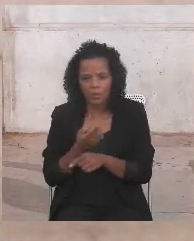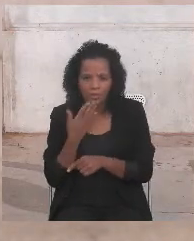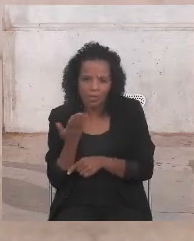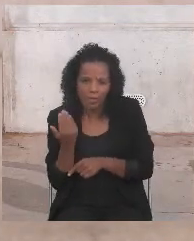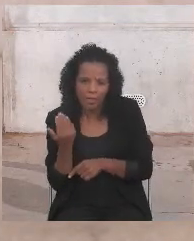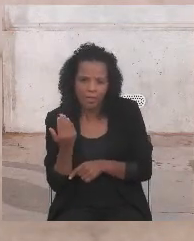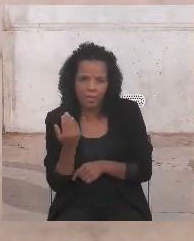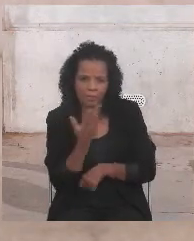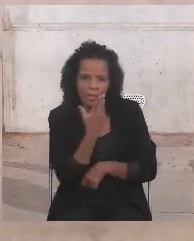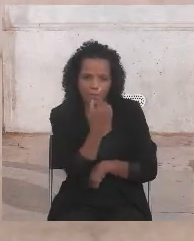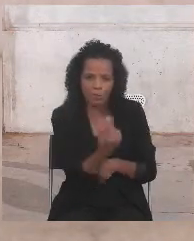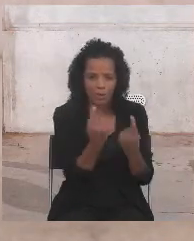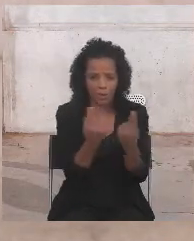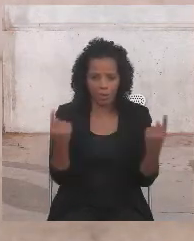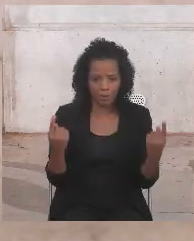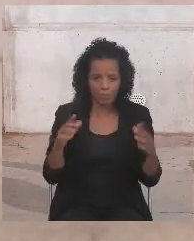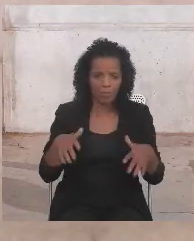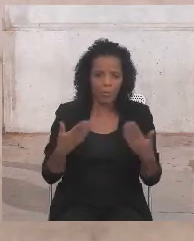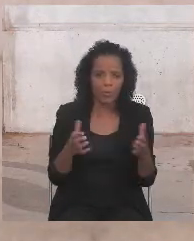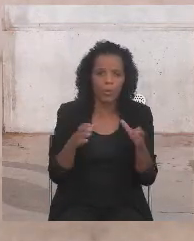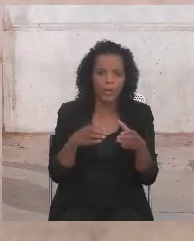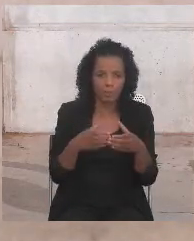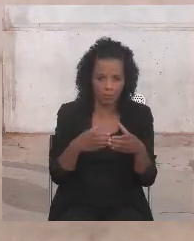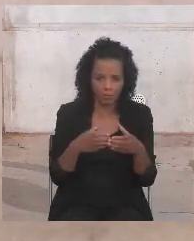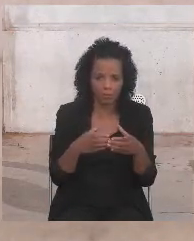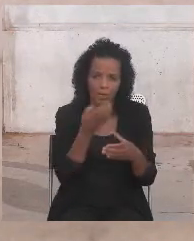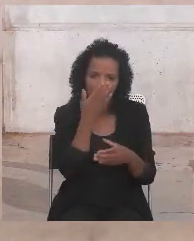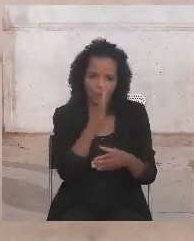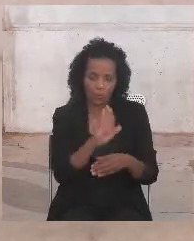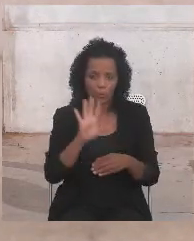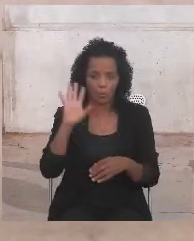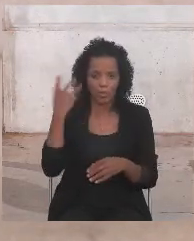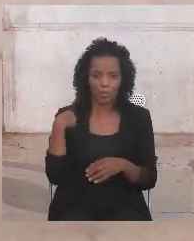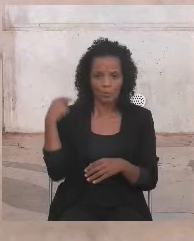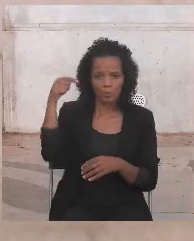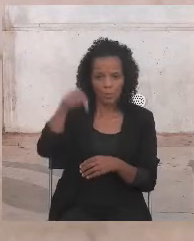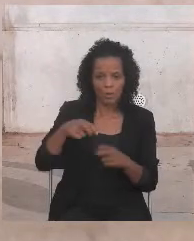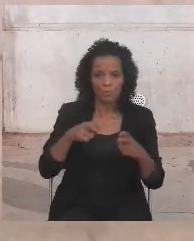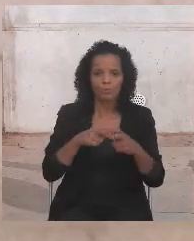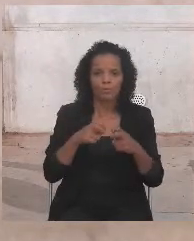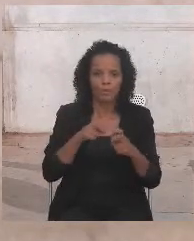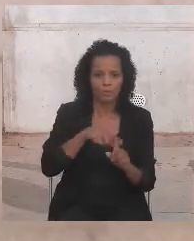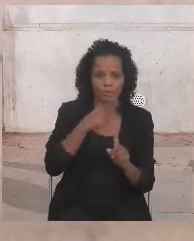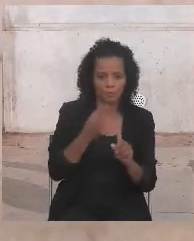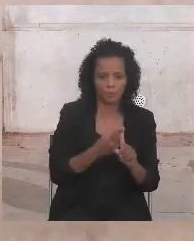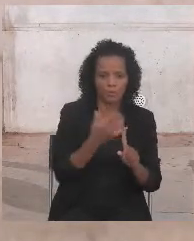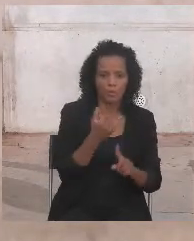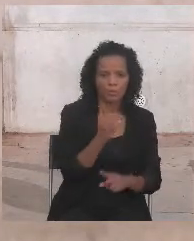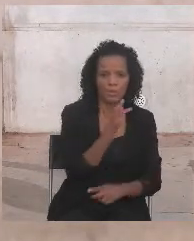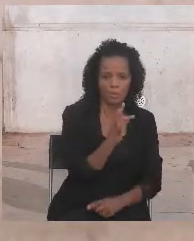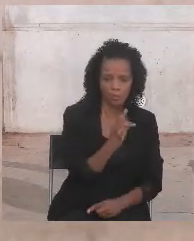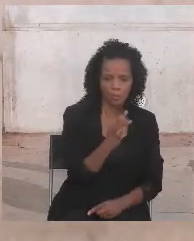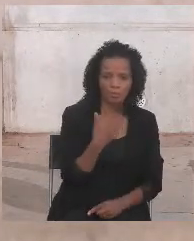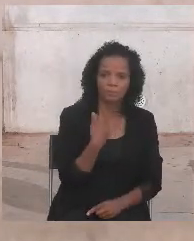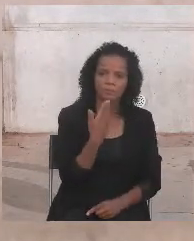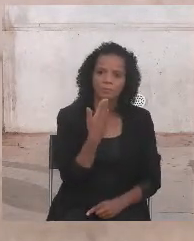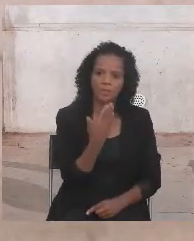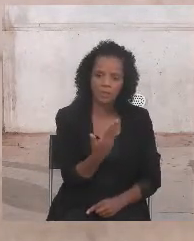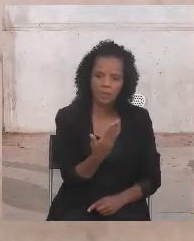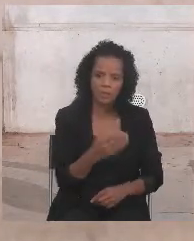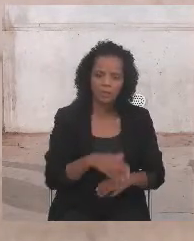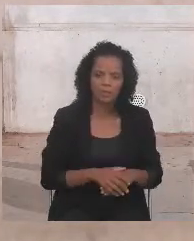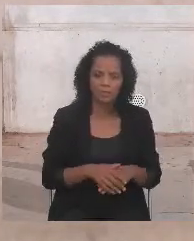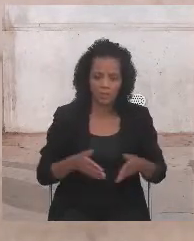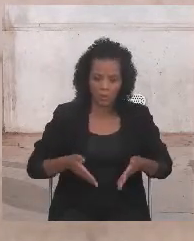pequenos gestos individuais ou coletivos. Quando cheguei a Bruxelas, em 2014, pedi para colocarem